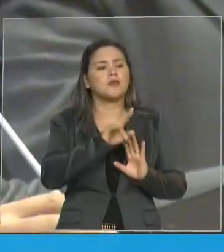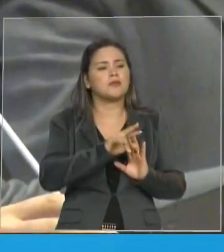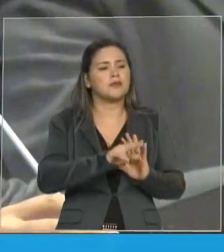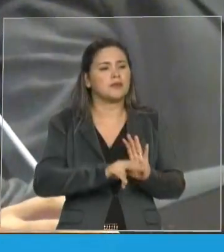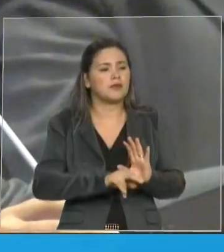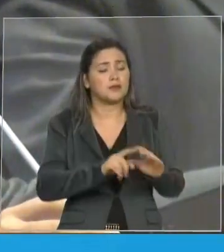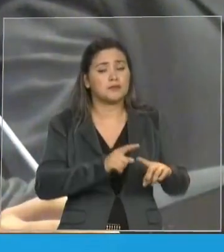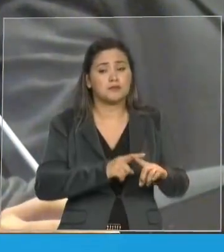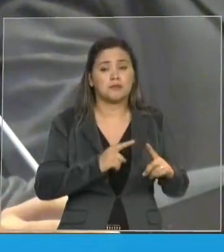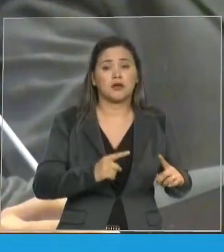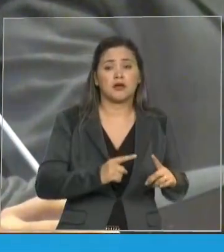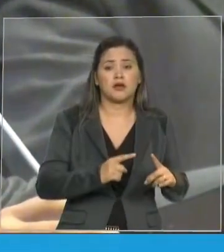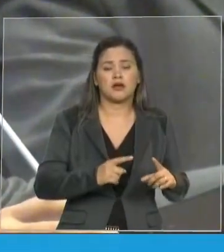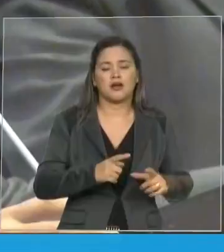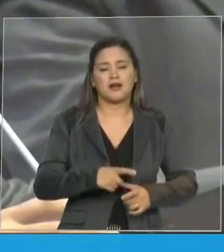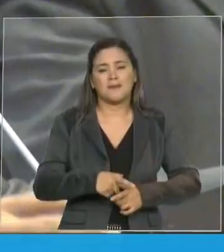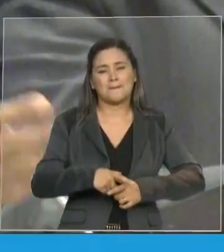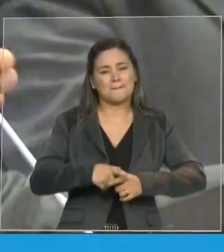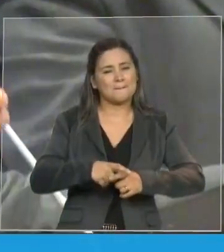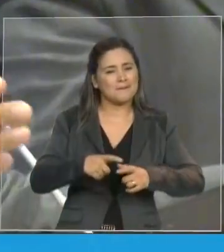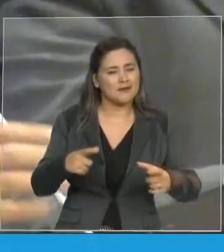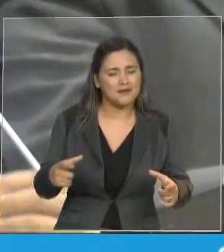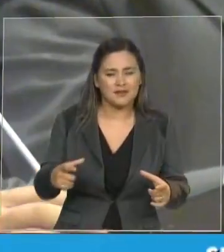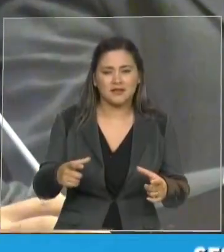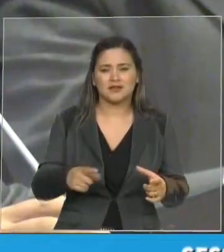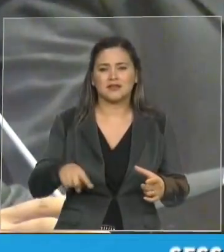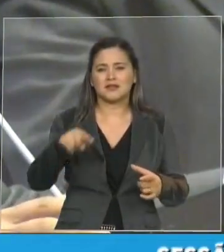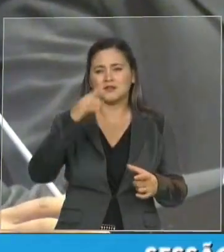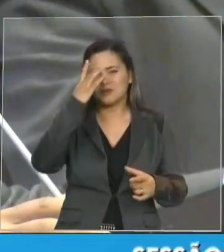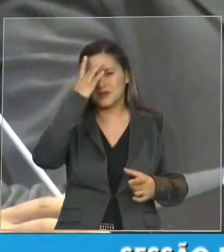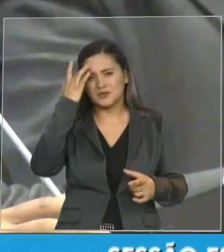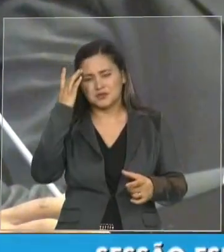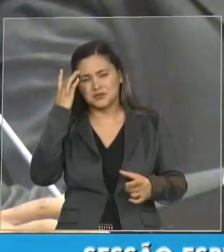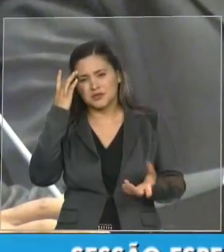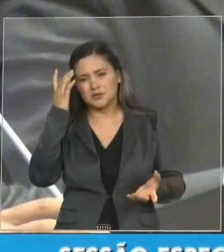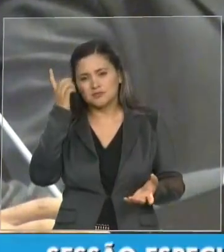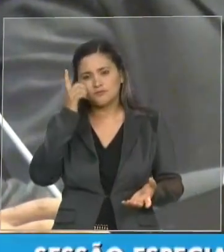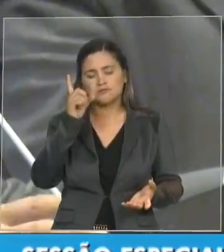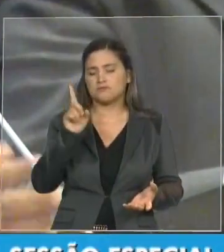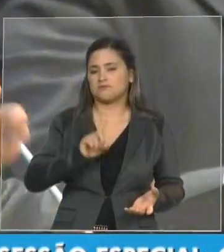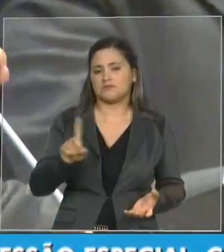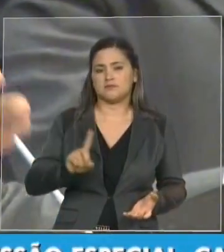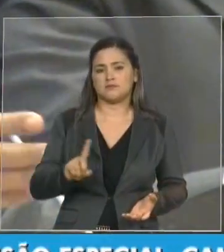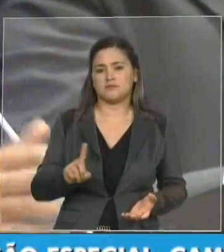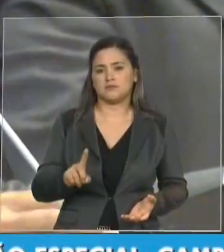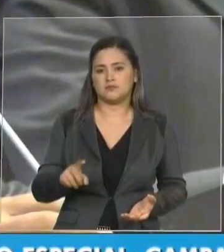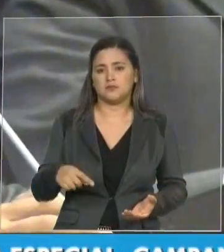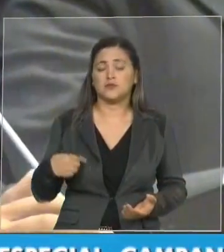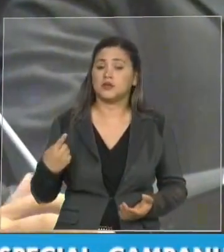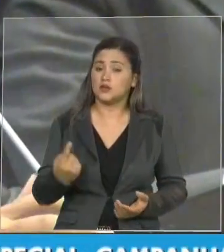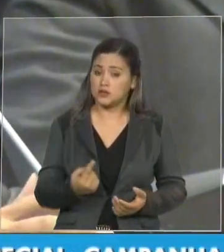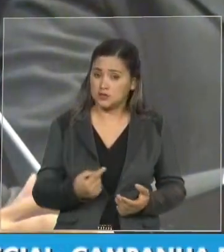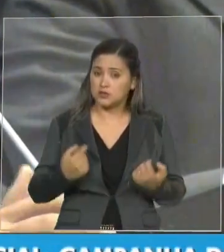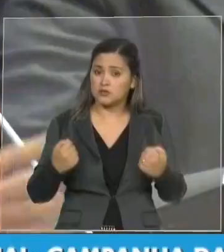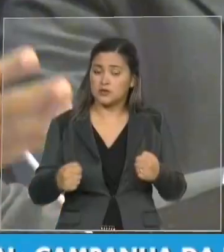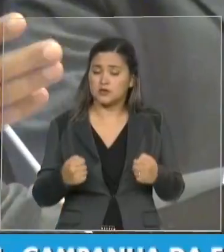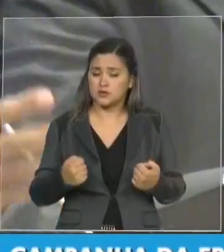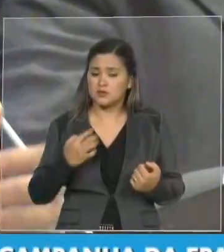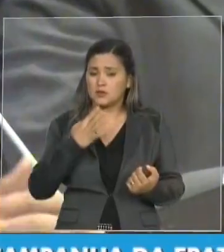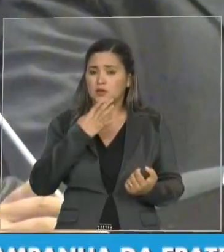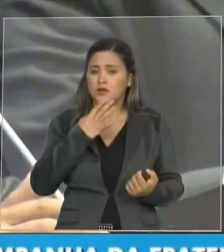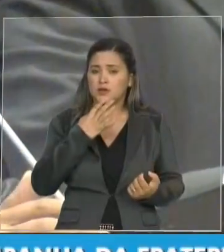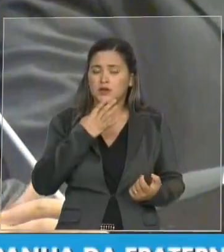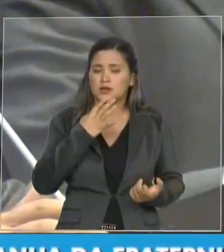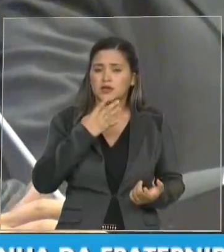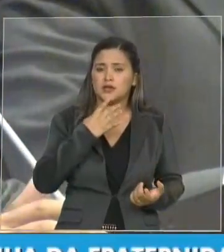maioria do nosso povo não tem ou não tiveram a mesma oportunidade. Temos que reconhecer o esforço do atual governo. Eu quero